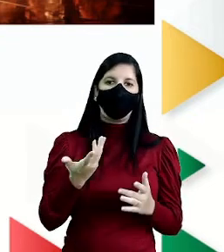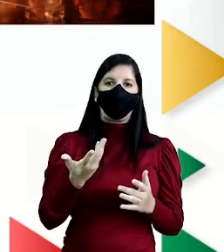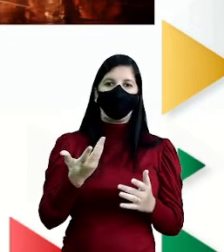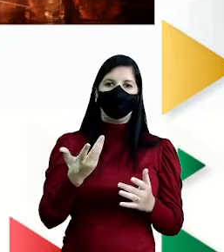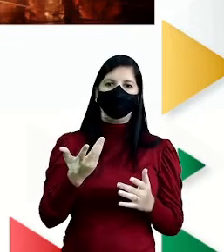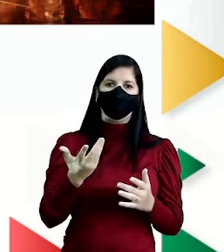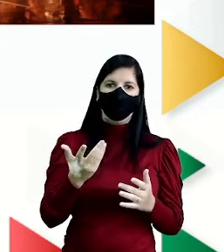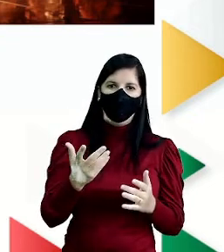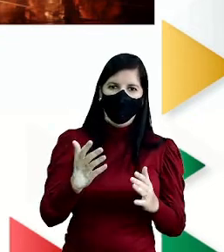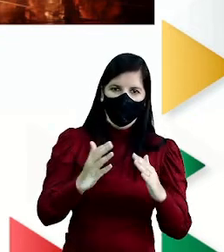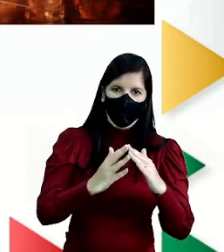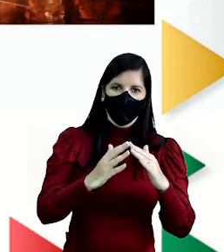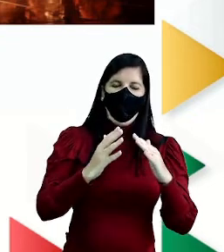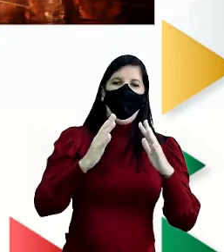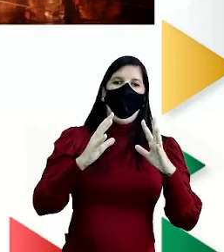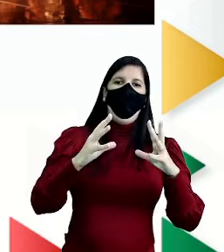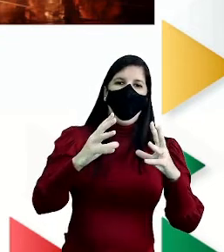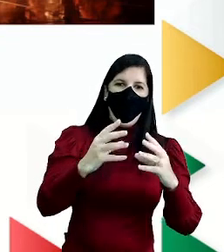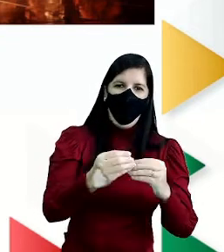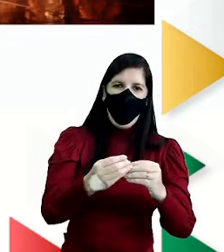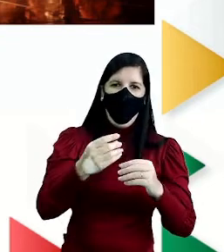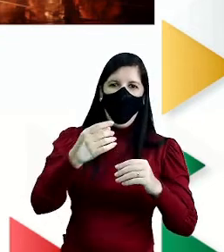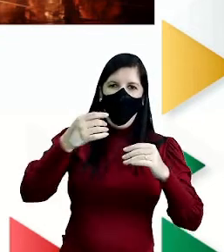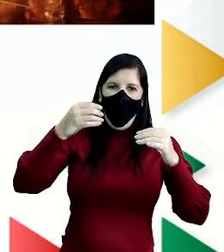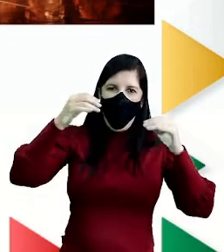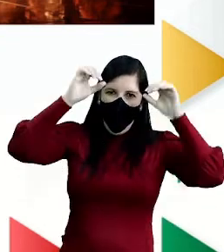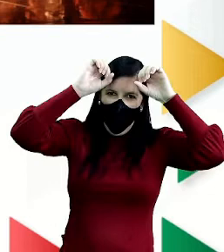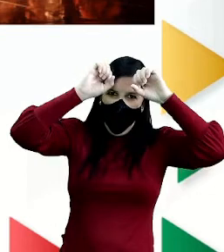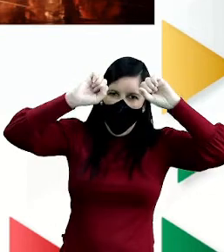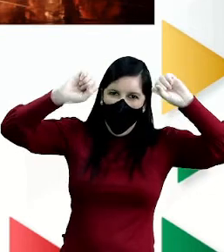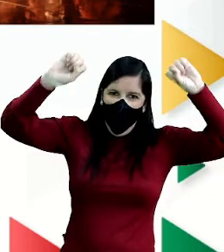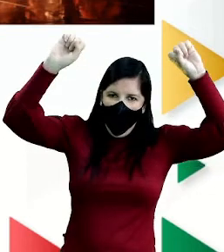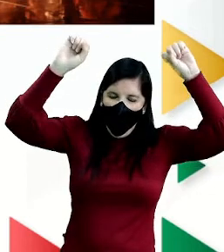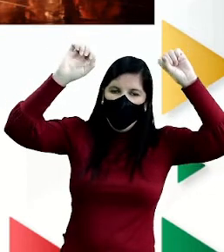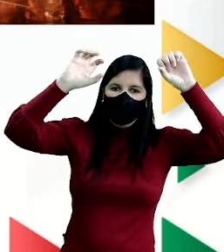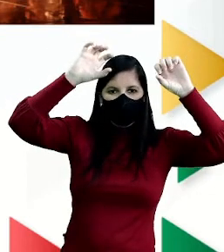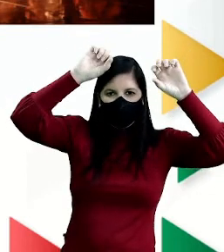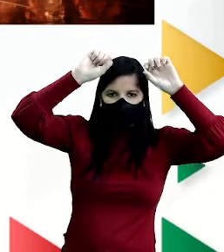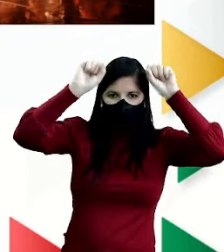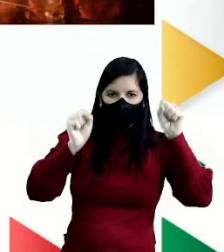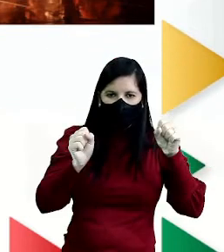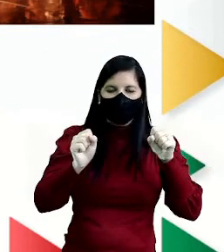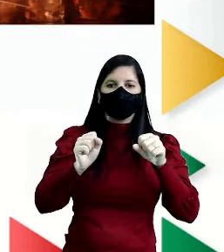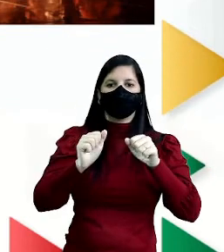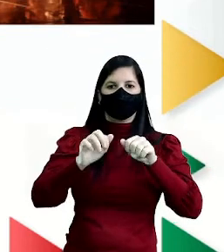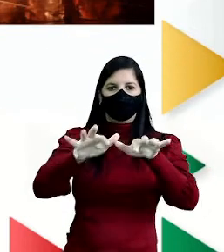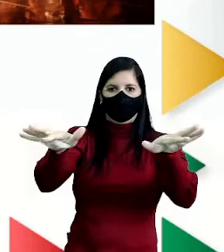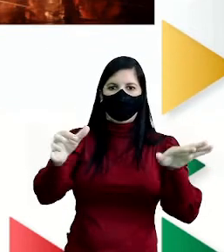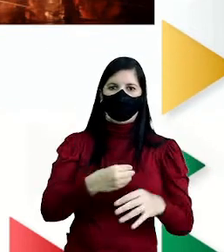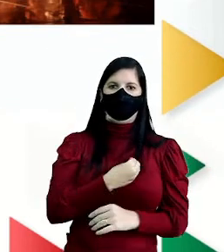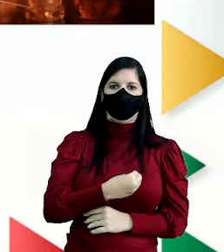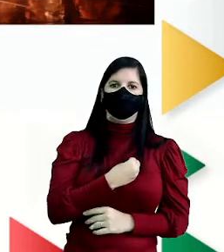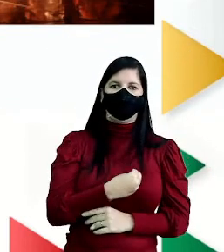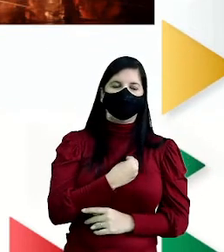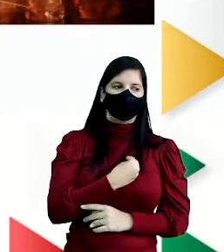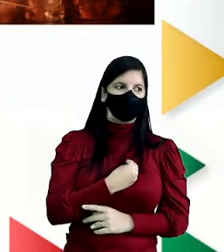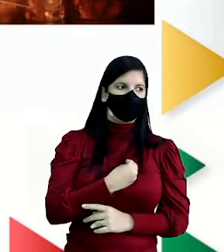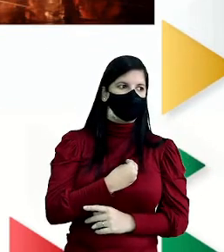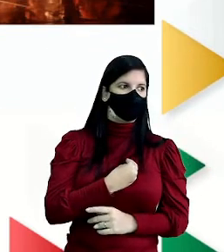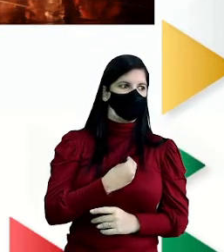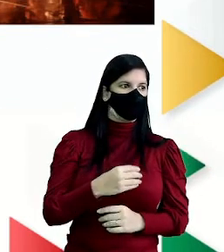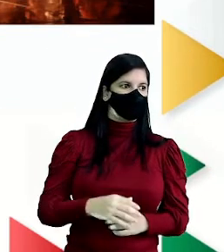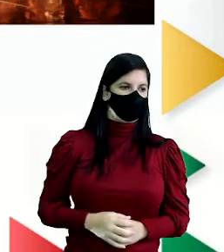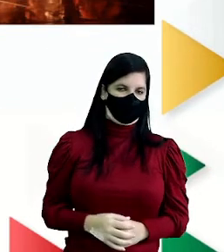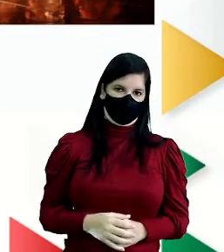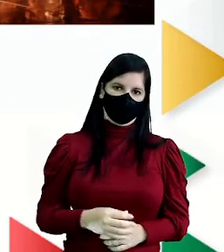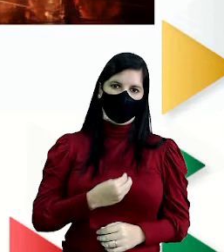vestimenta e abrigo, além dos seus chifres serem transformados em ferramentas, perpetuando o ciclo da vida. Como eu falei, né, que fala